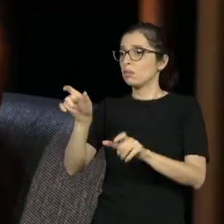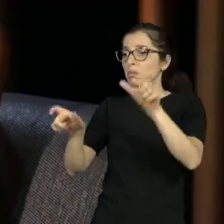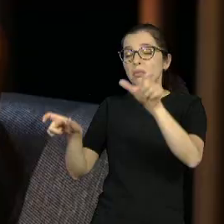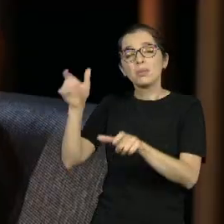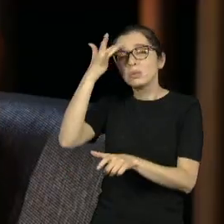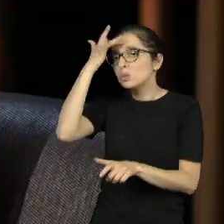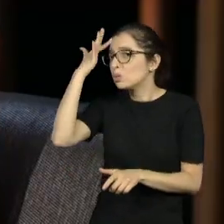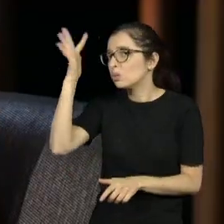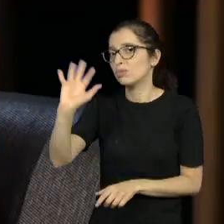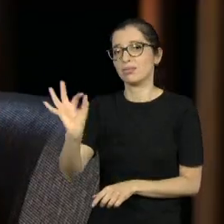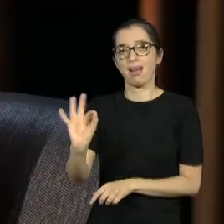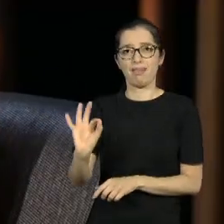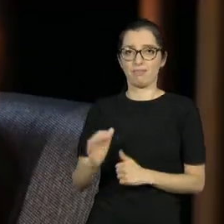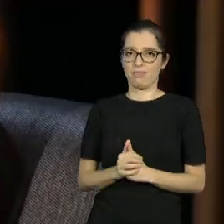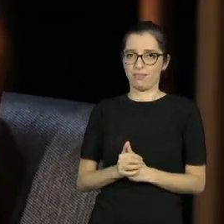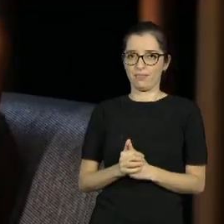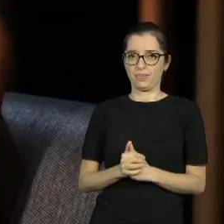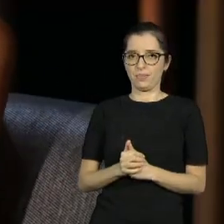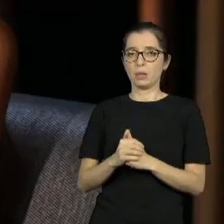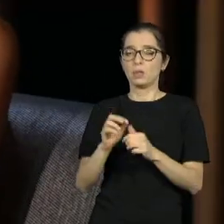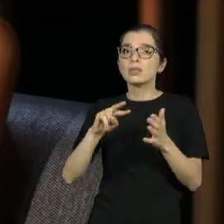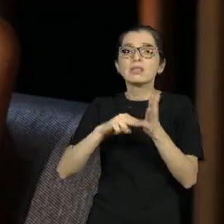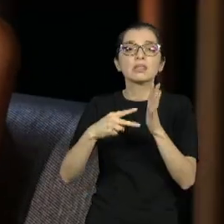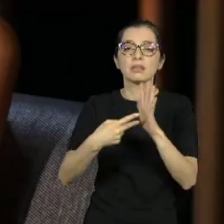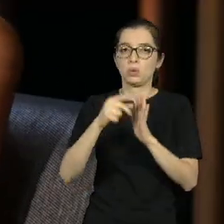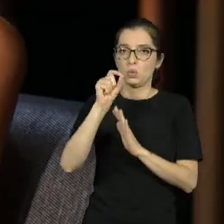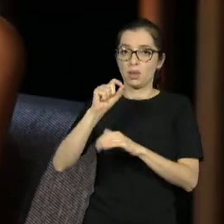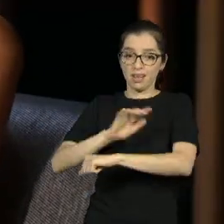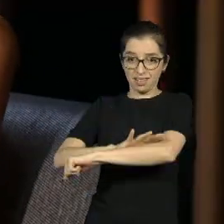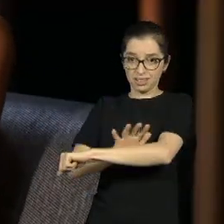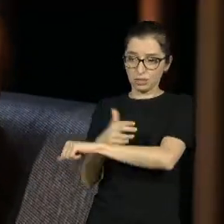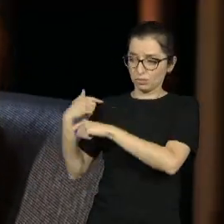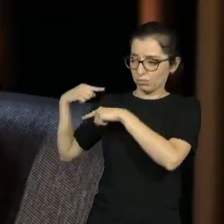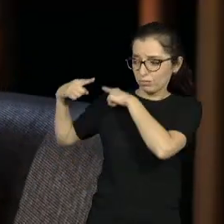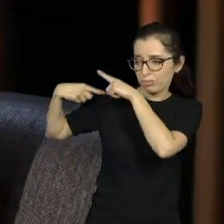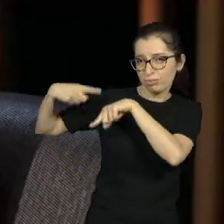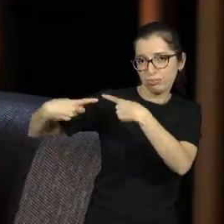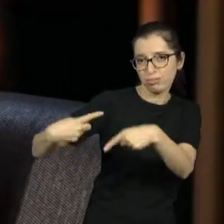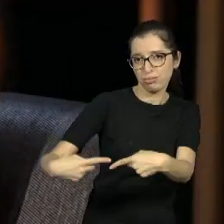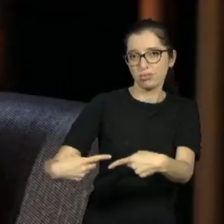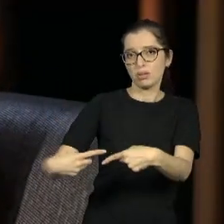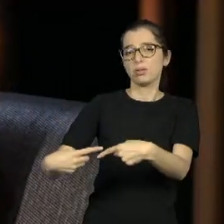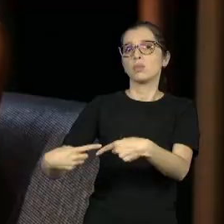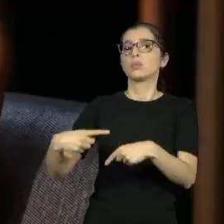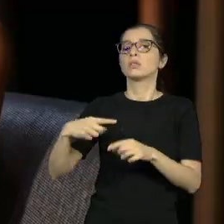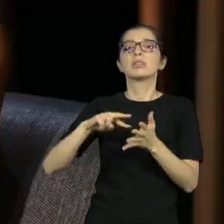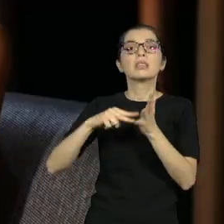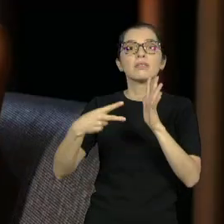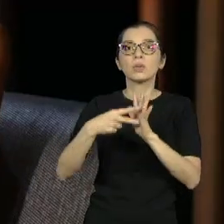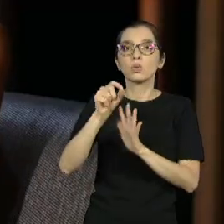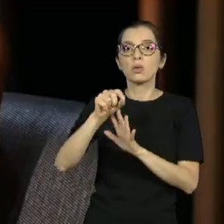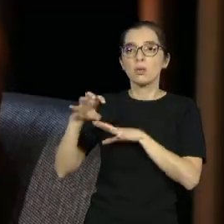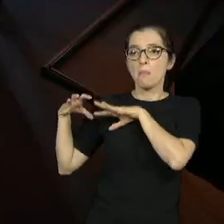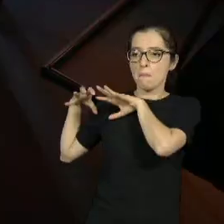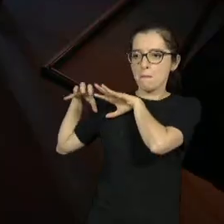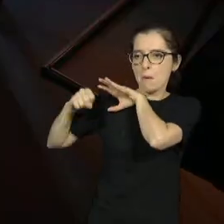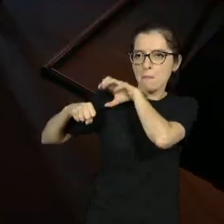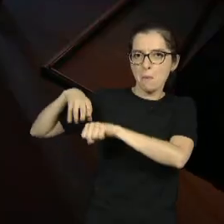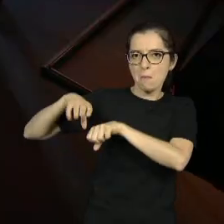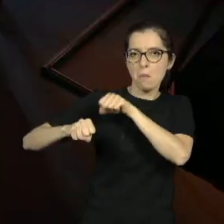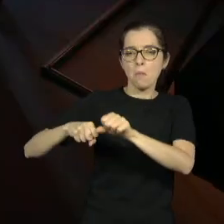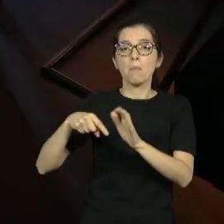estrutura mas profunda ela é parece como se você que pegar em qualquer um pega os dados do objeto médicos as nossas pesquisas